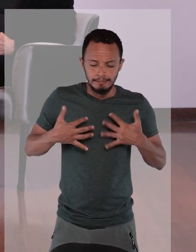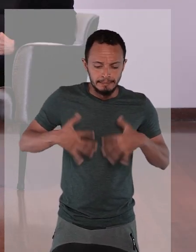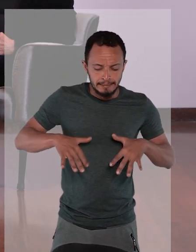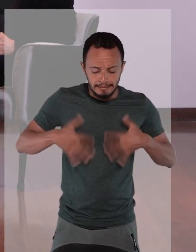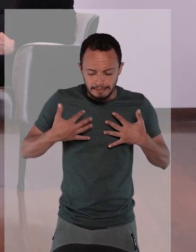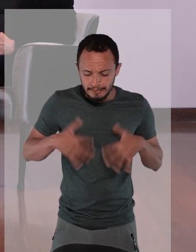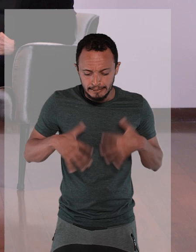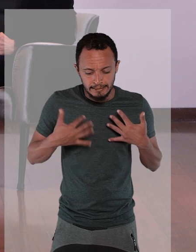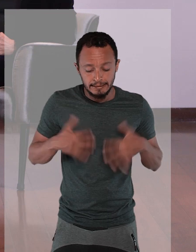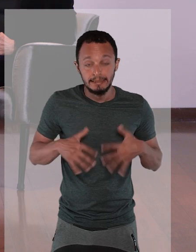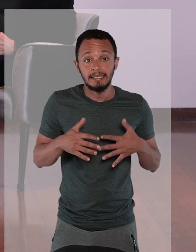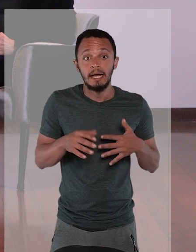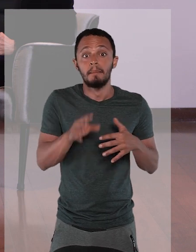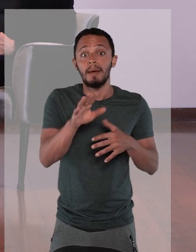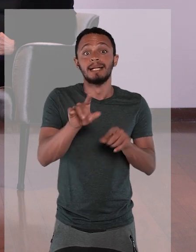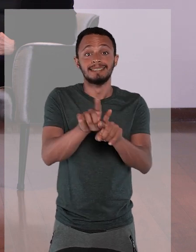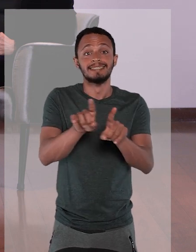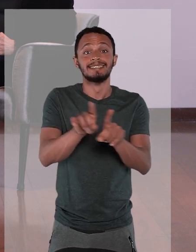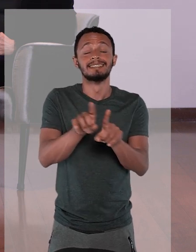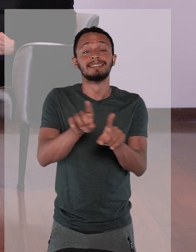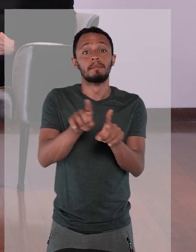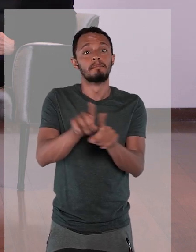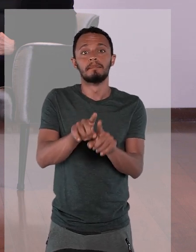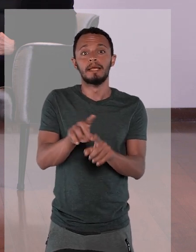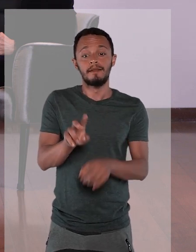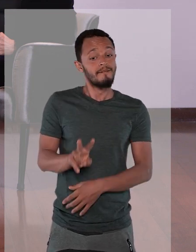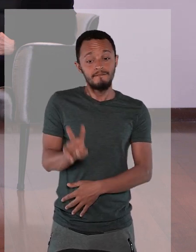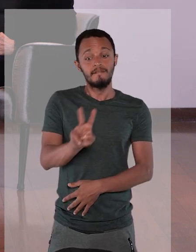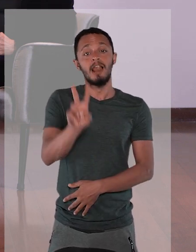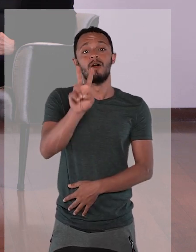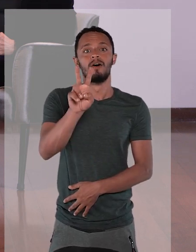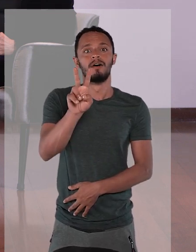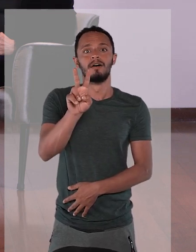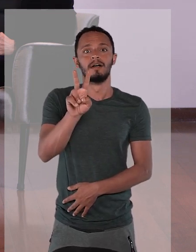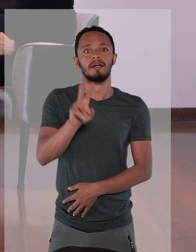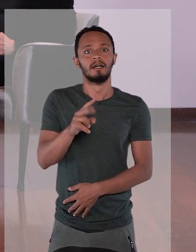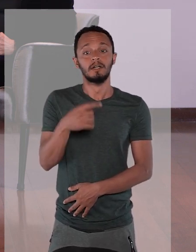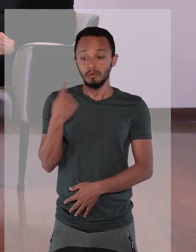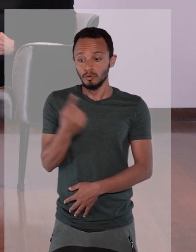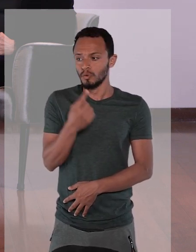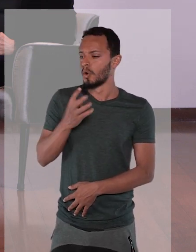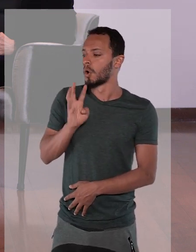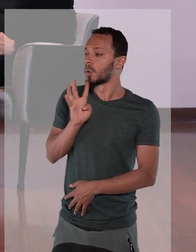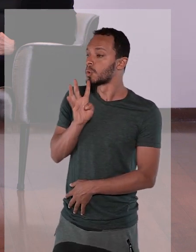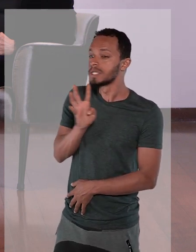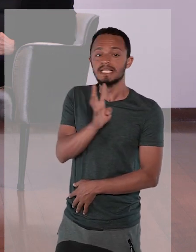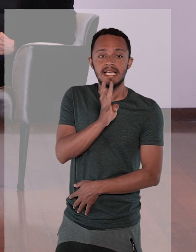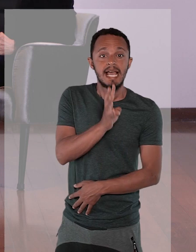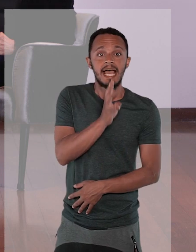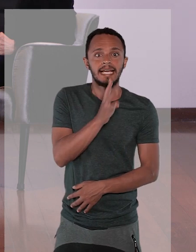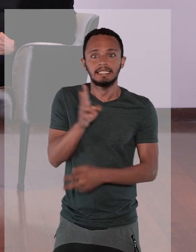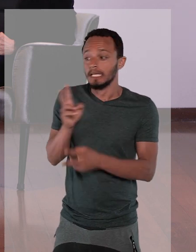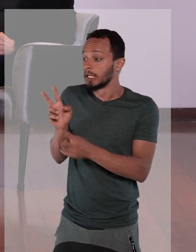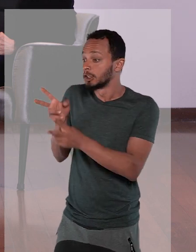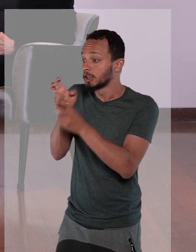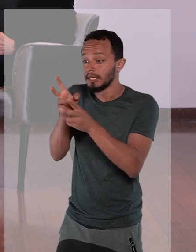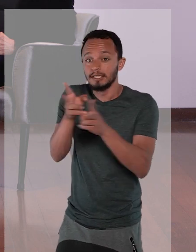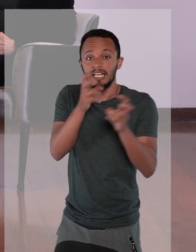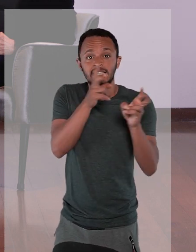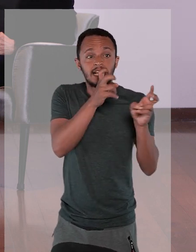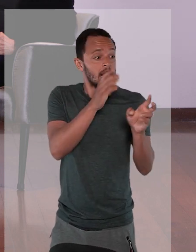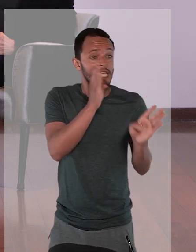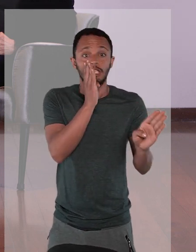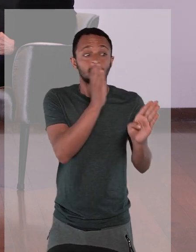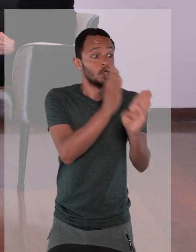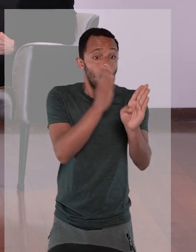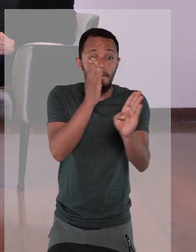e, ao mesmo tempo, muito ricos também, porque a gente também conheceu muita gente, né? A gente descobriu muita gente.